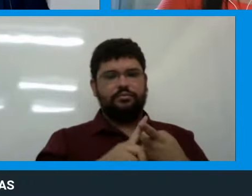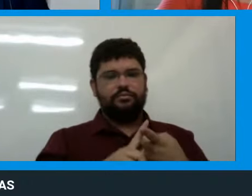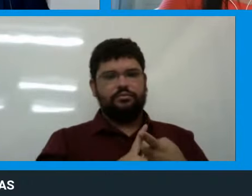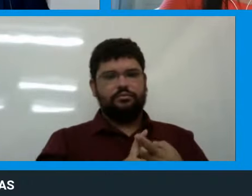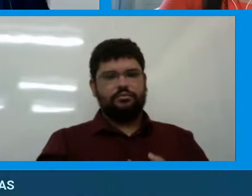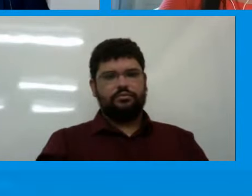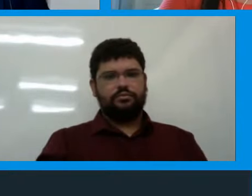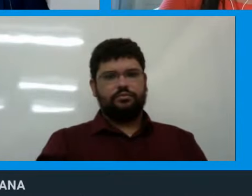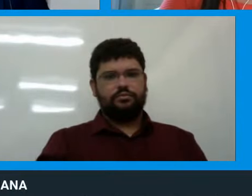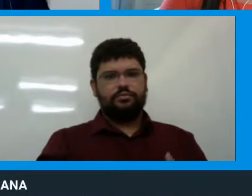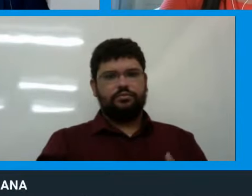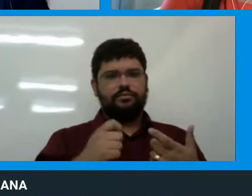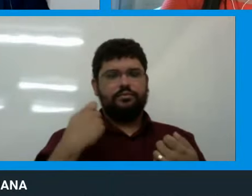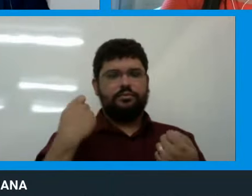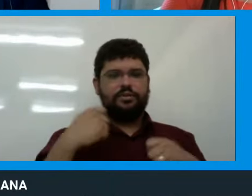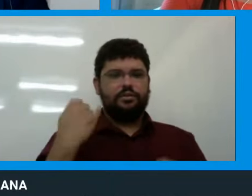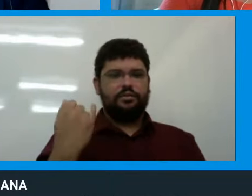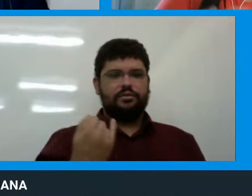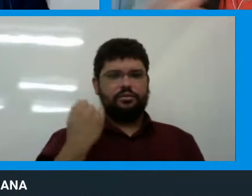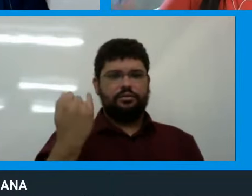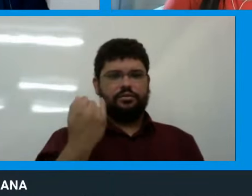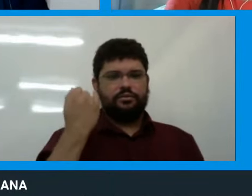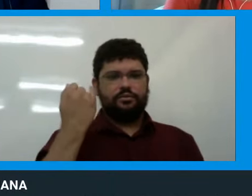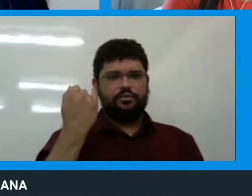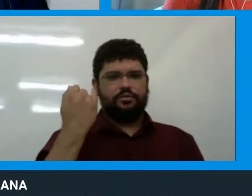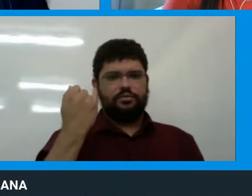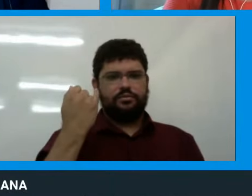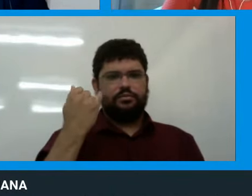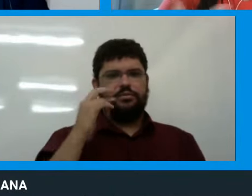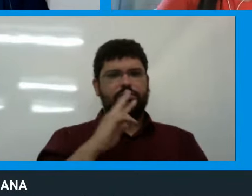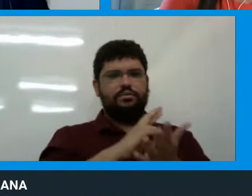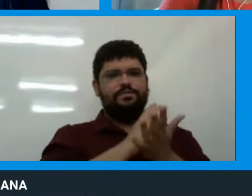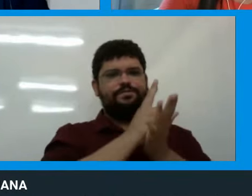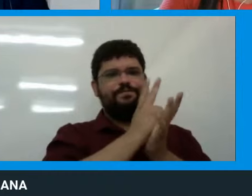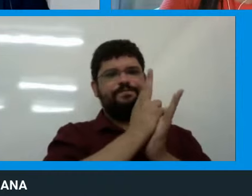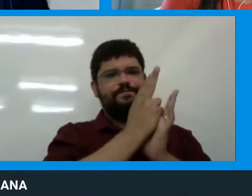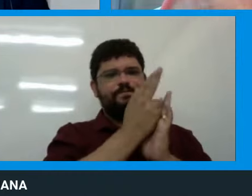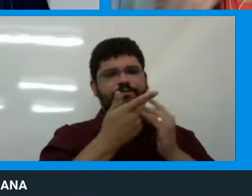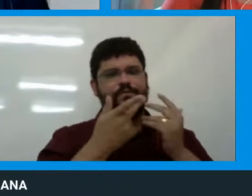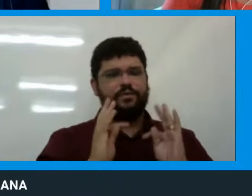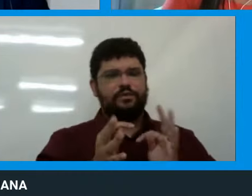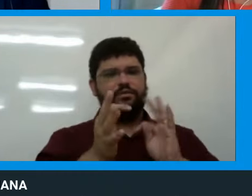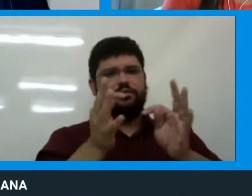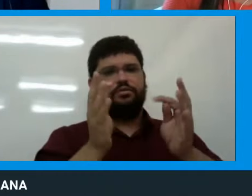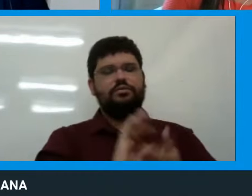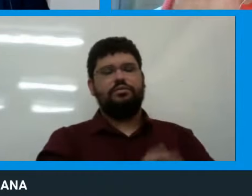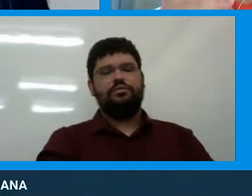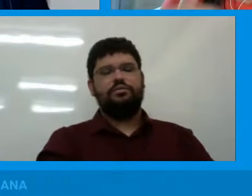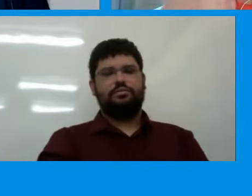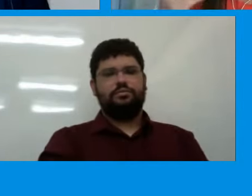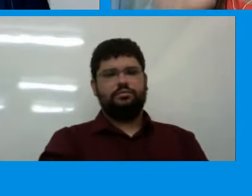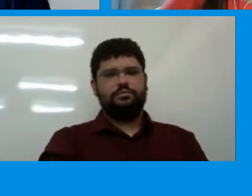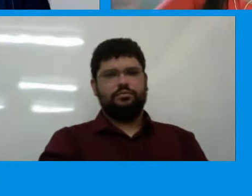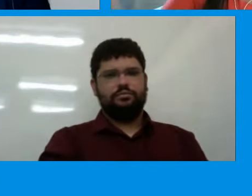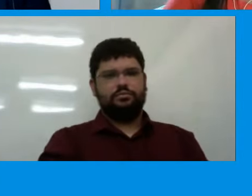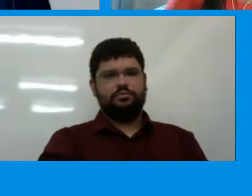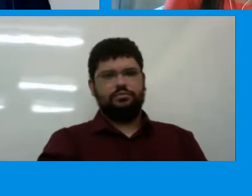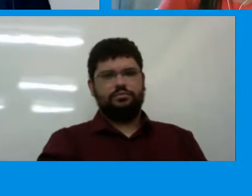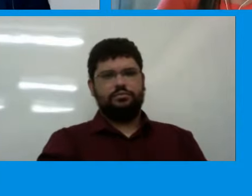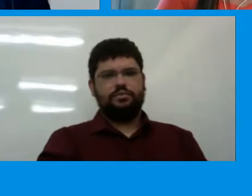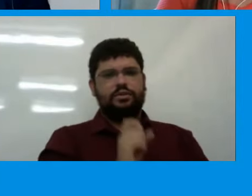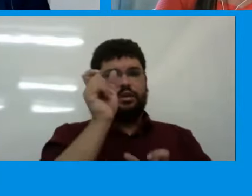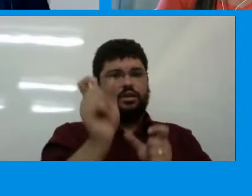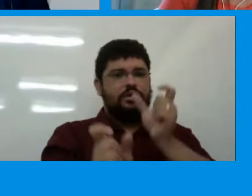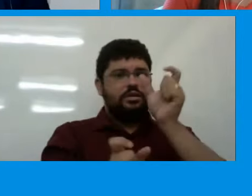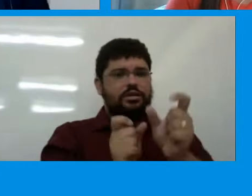é pertinente essa questão da diversidade de usar as plataformas aí que você apresentou, né? Cada um se